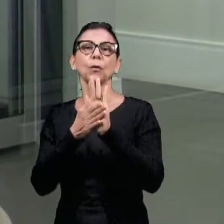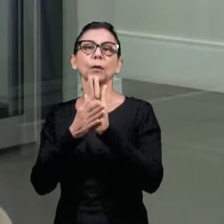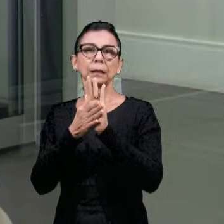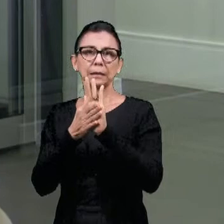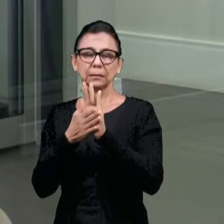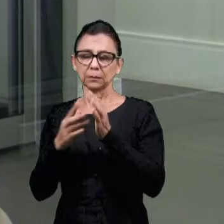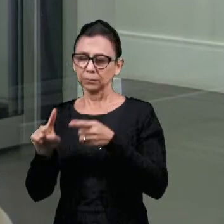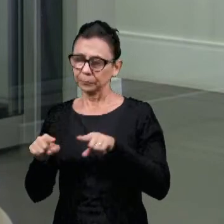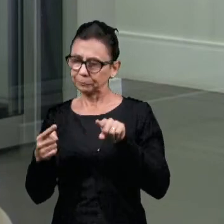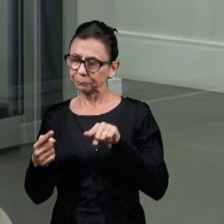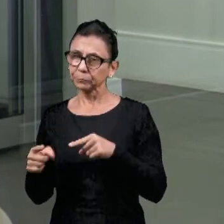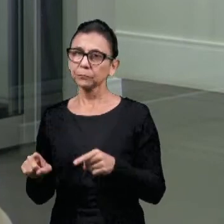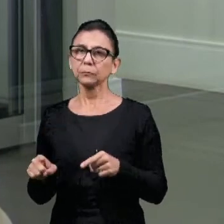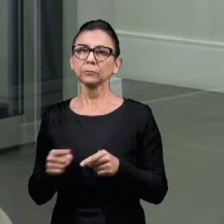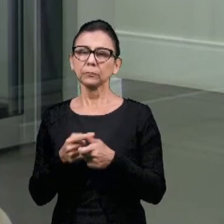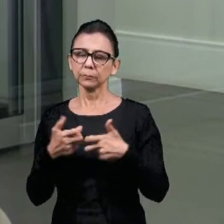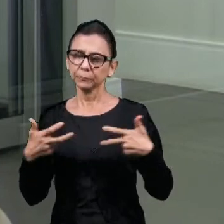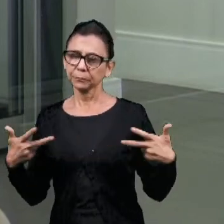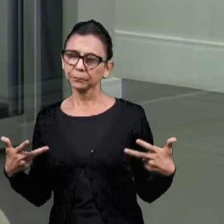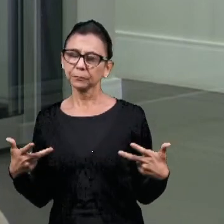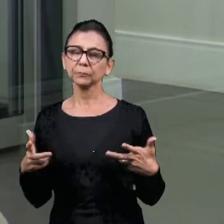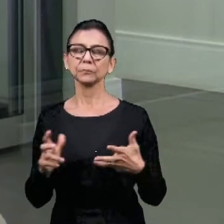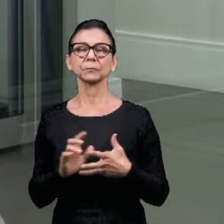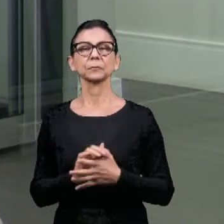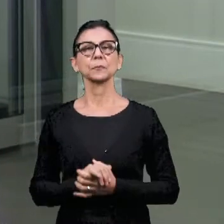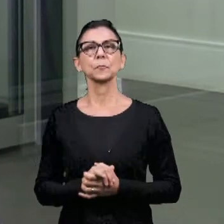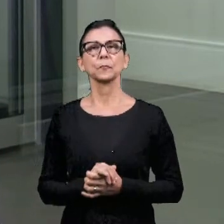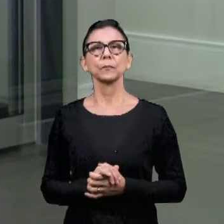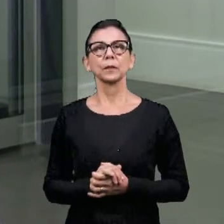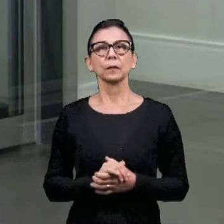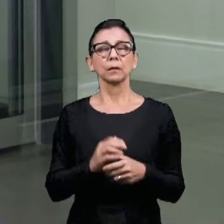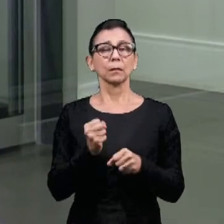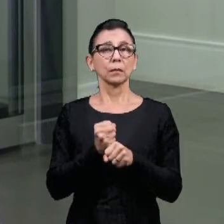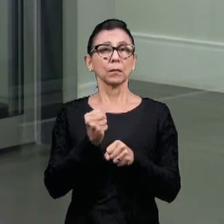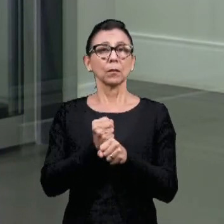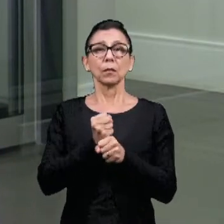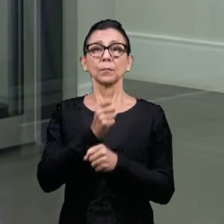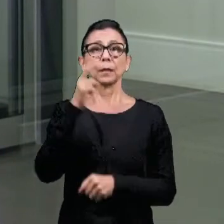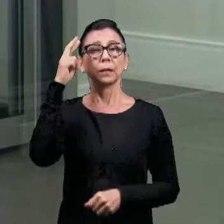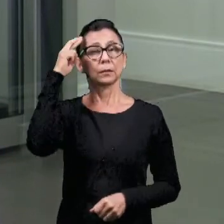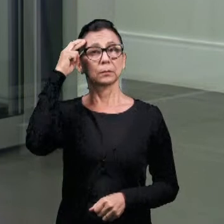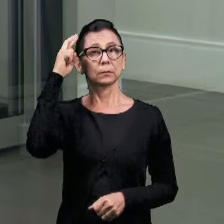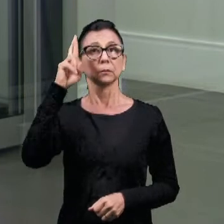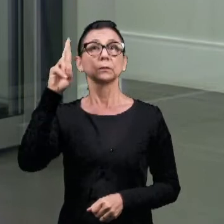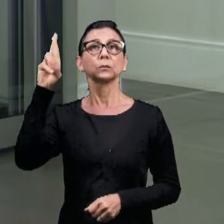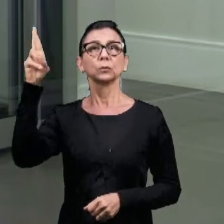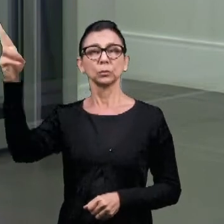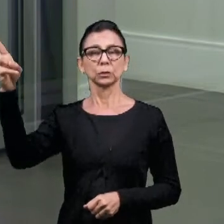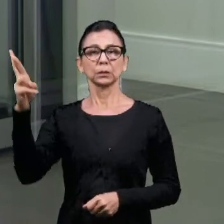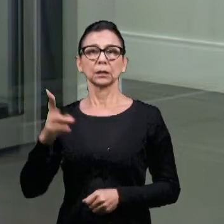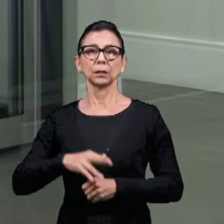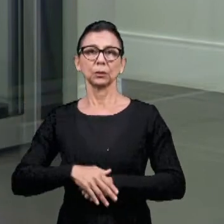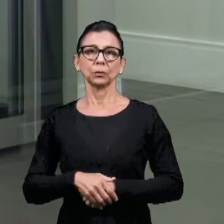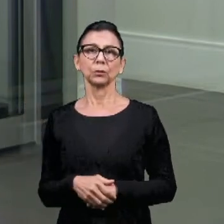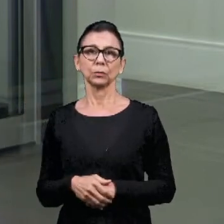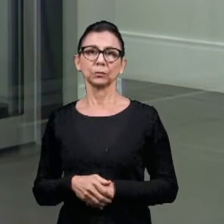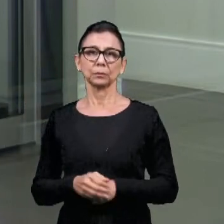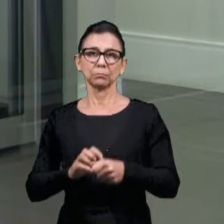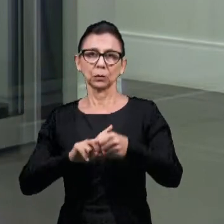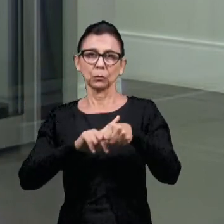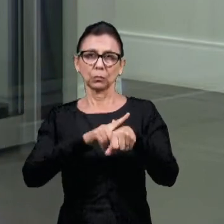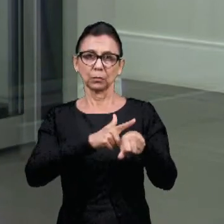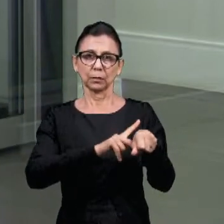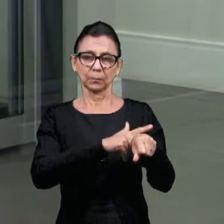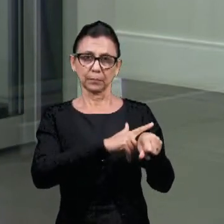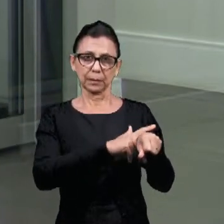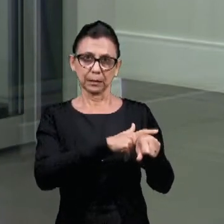isso. Então, a obra do Senhor no município de Guarapari